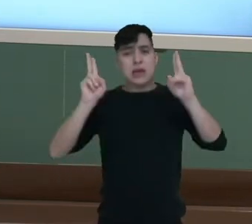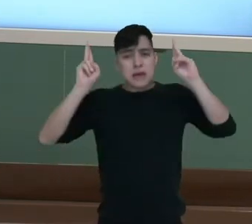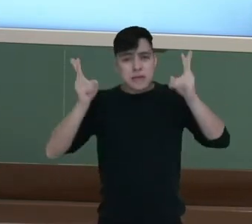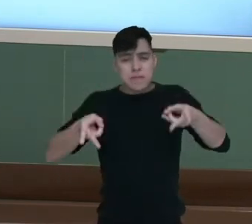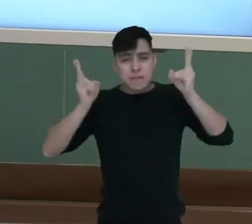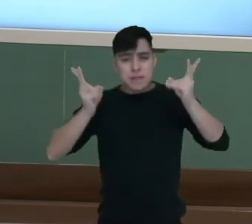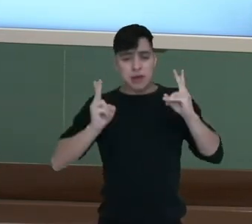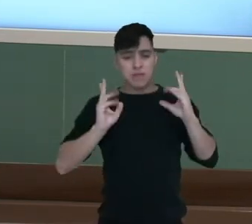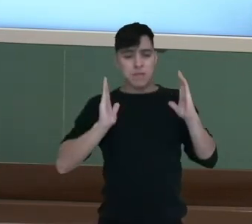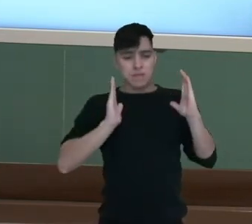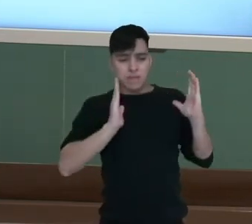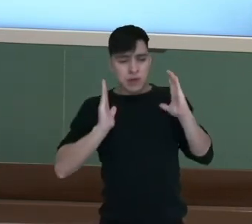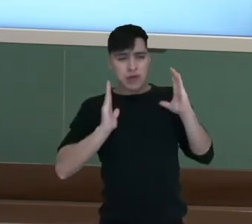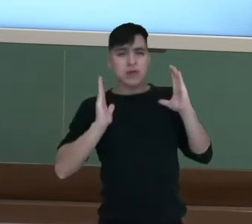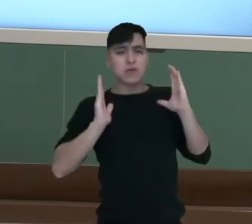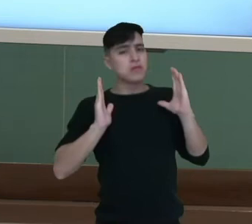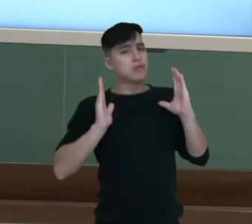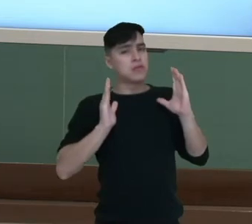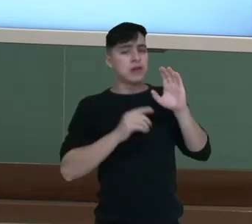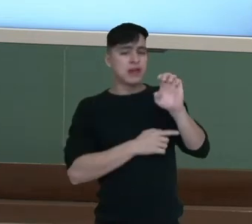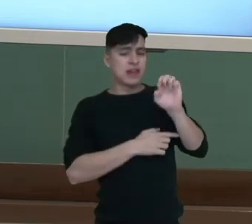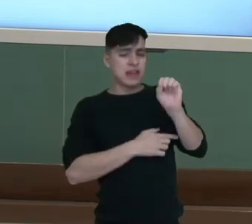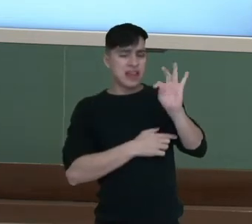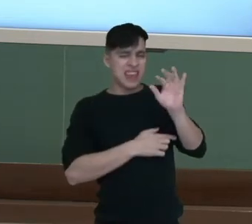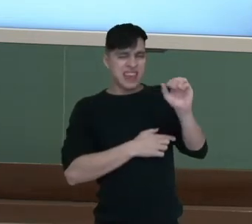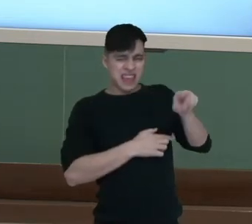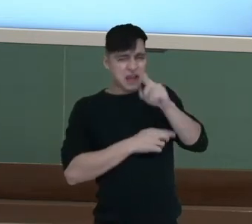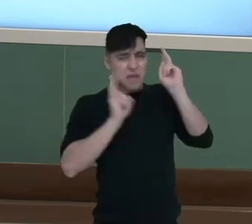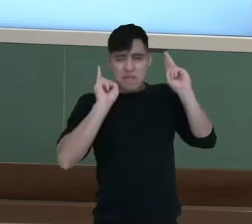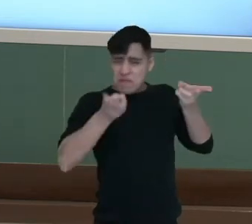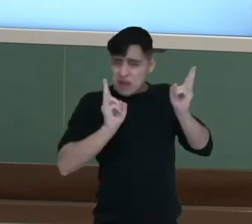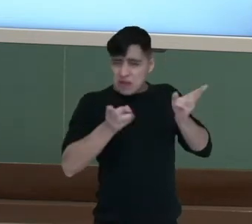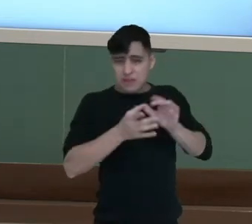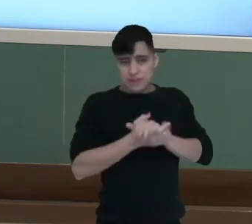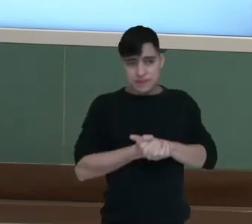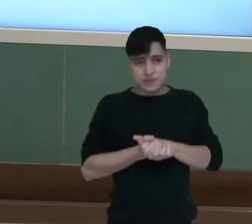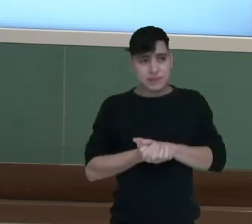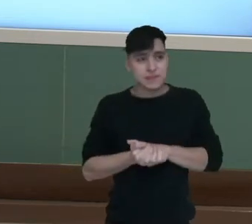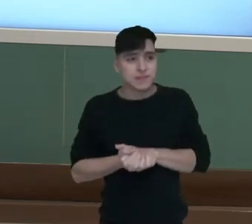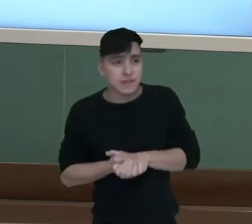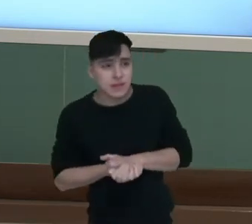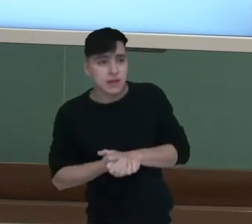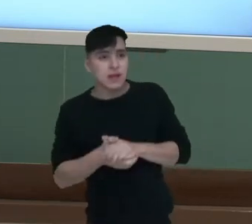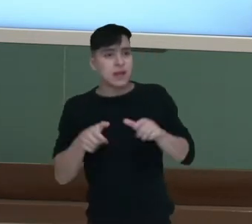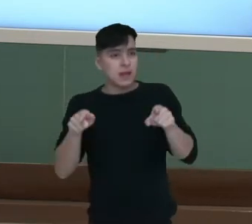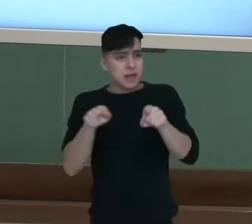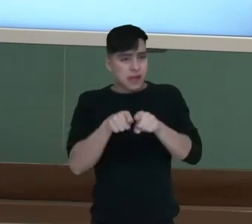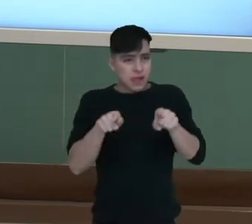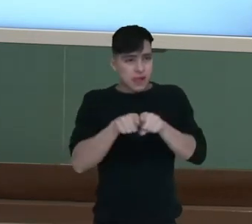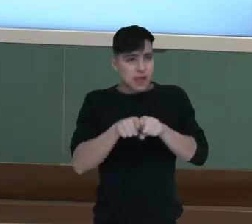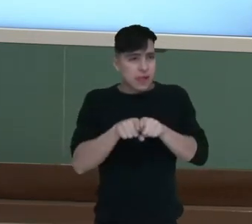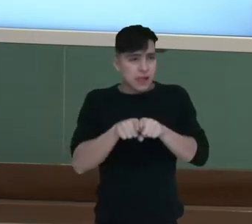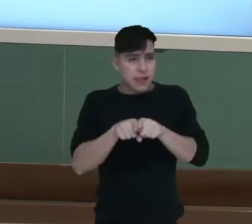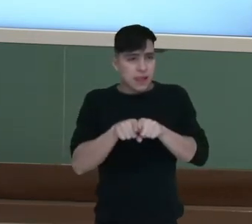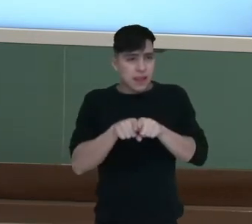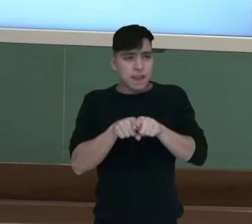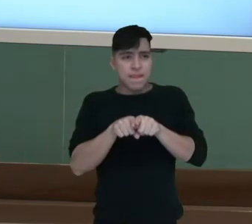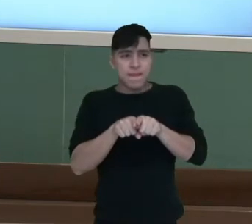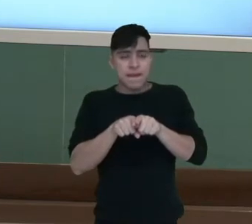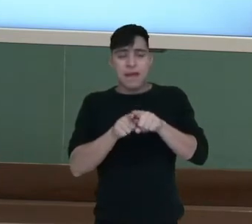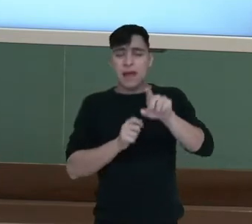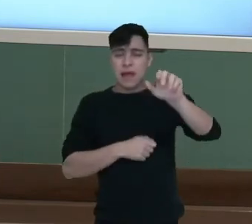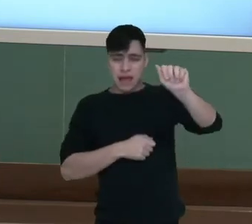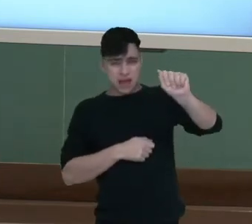percorridas pela Terra na área 1 e área 2 são iguais, assim como as áreas e os seus tempos? Então a